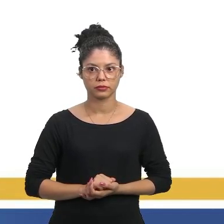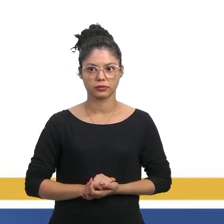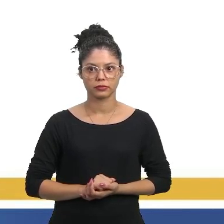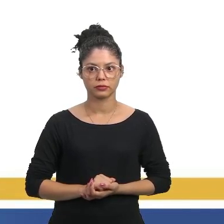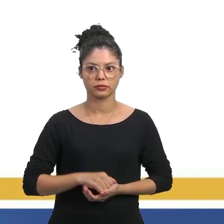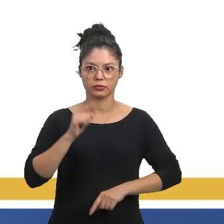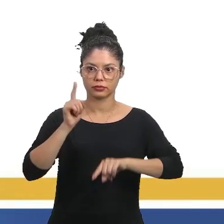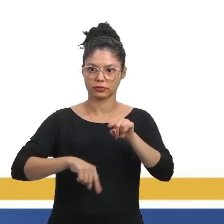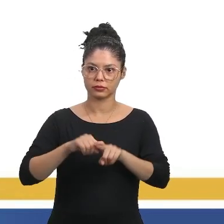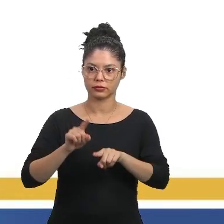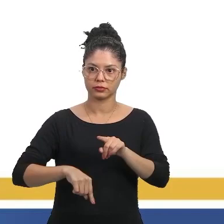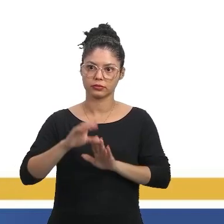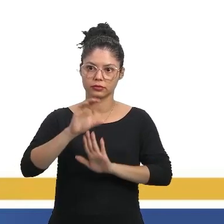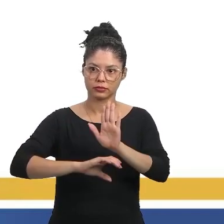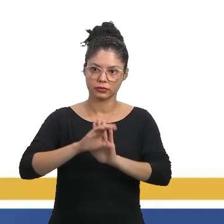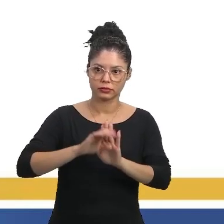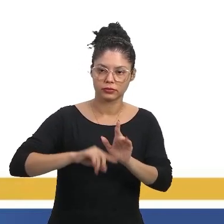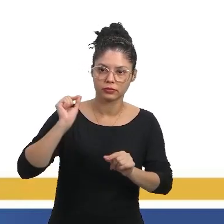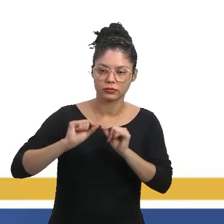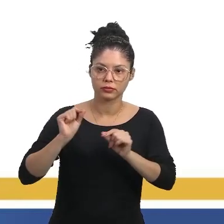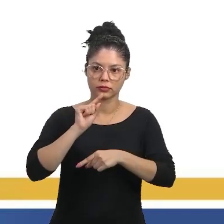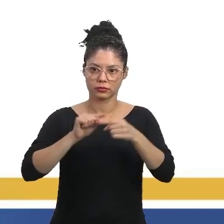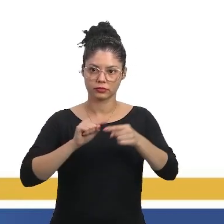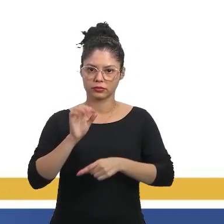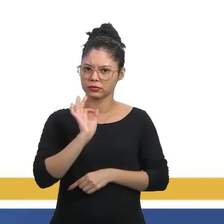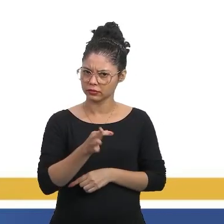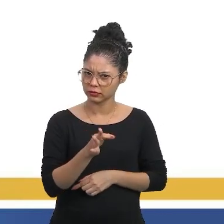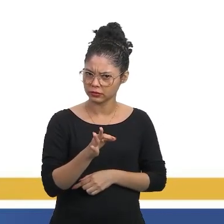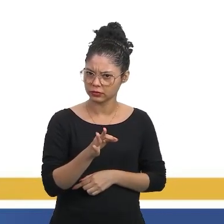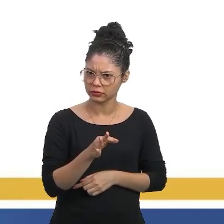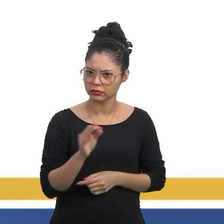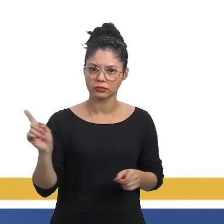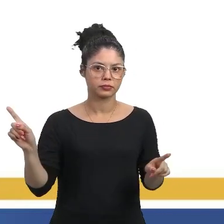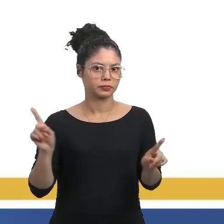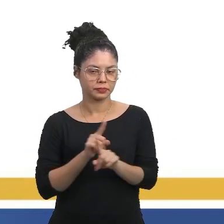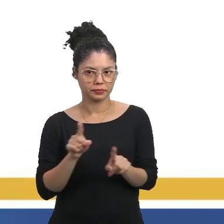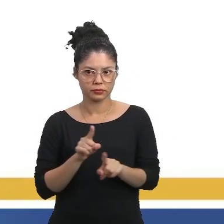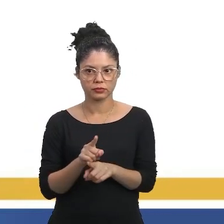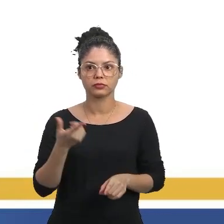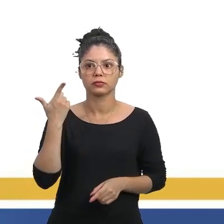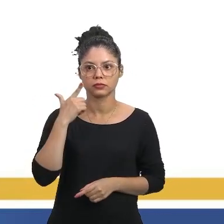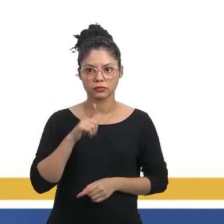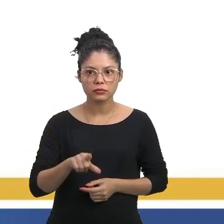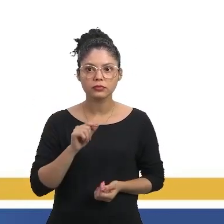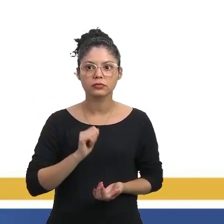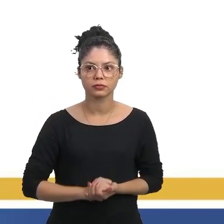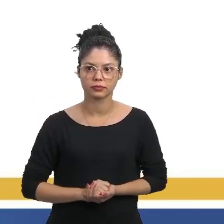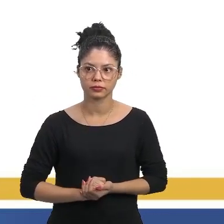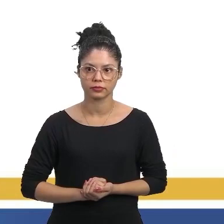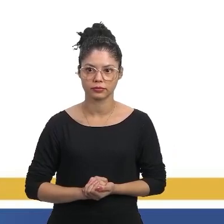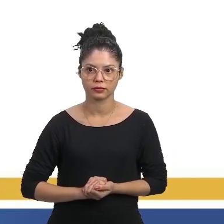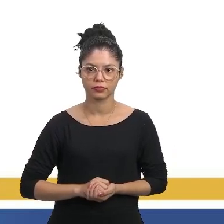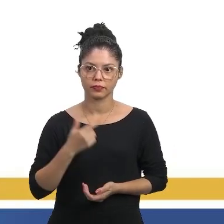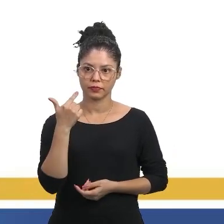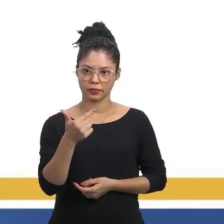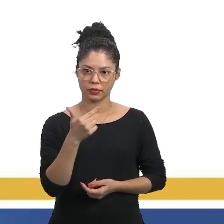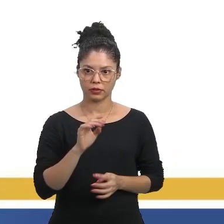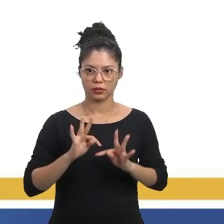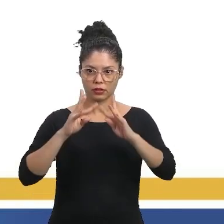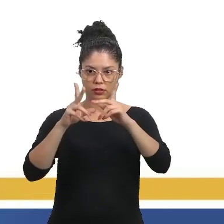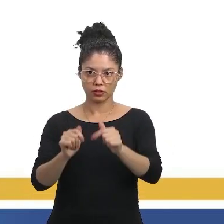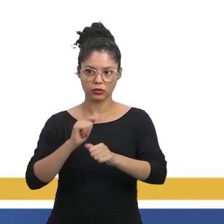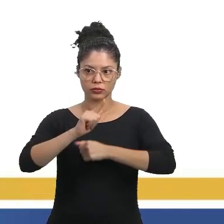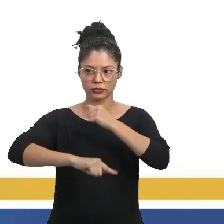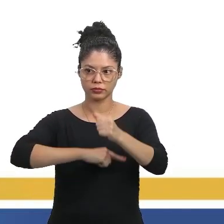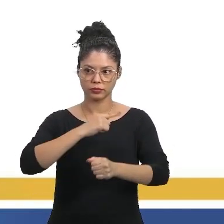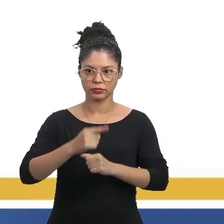A matéria é constituída de átomos indivisíveis, isso é certo? Não, a gente consegue dividir um átomo. 2. Todos